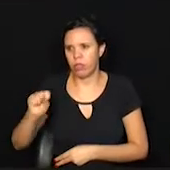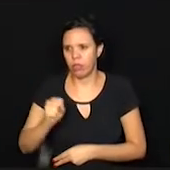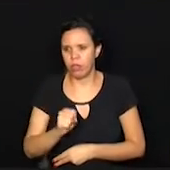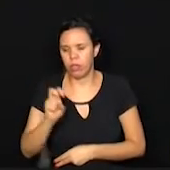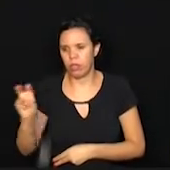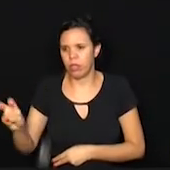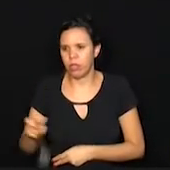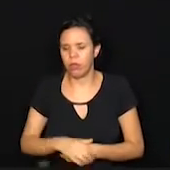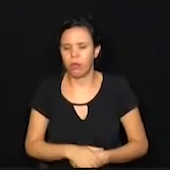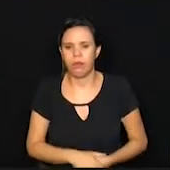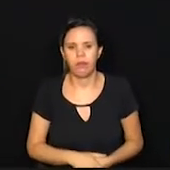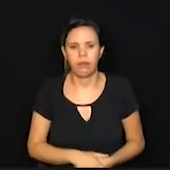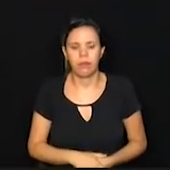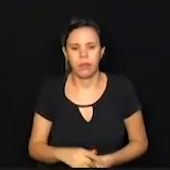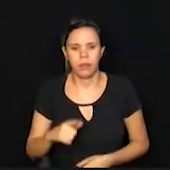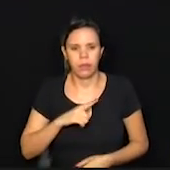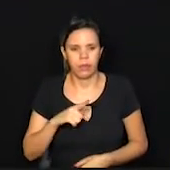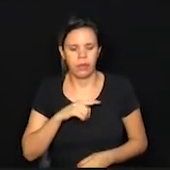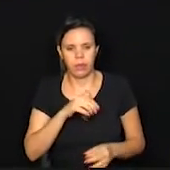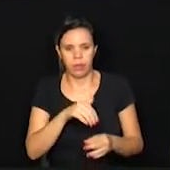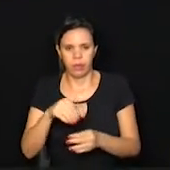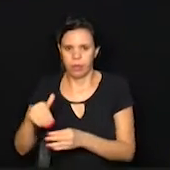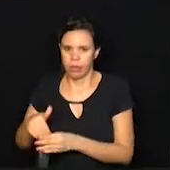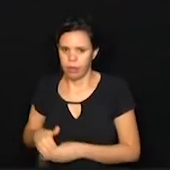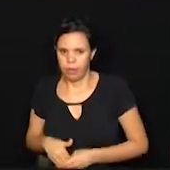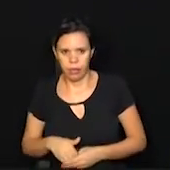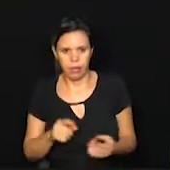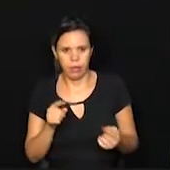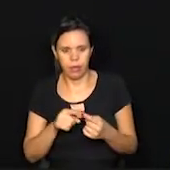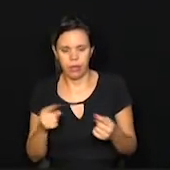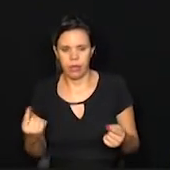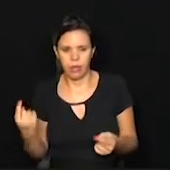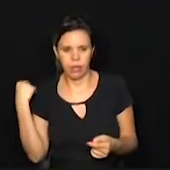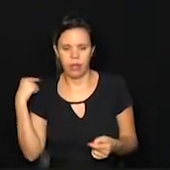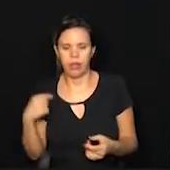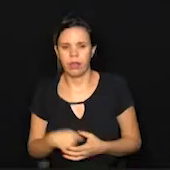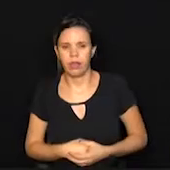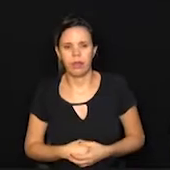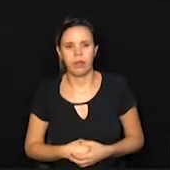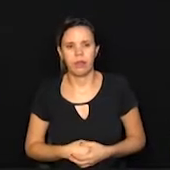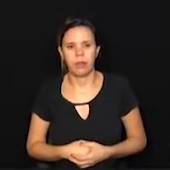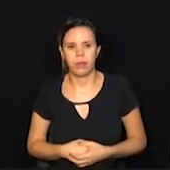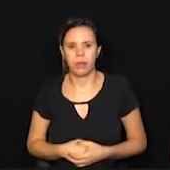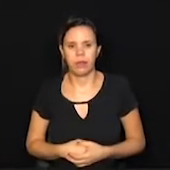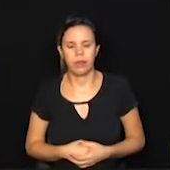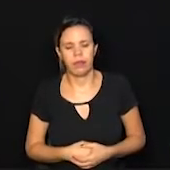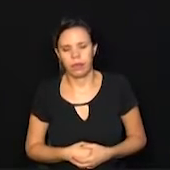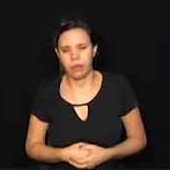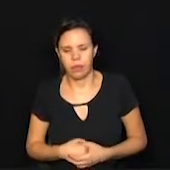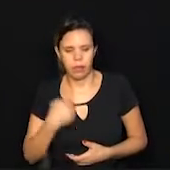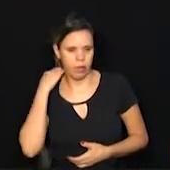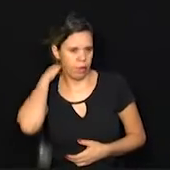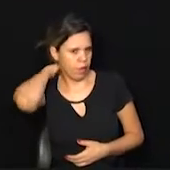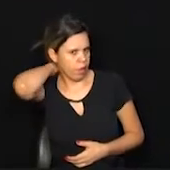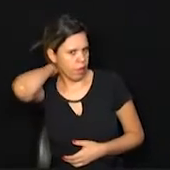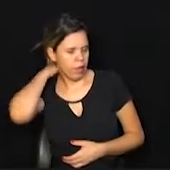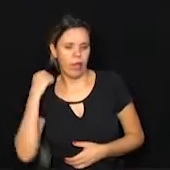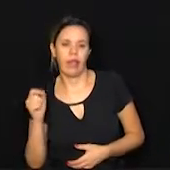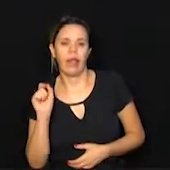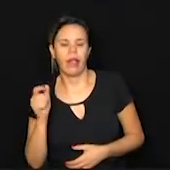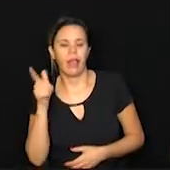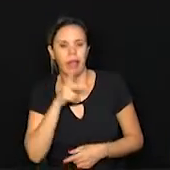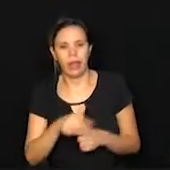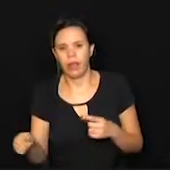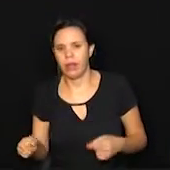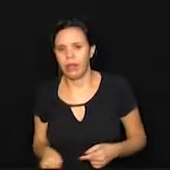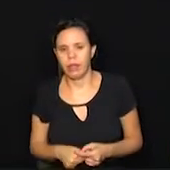1985 teve a eleição indireta última eleição indireta e nessa eleição e quem ganhou